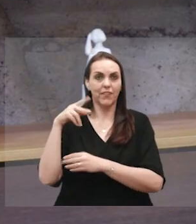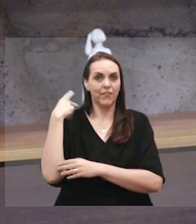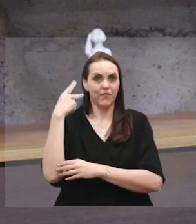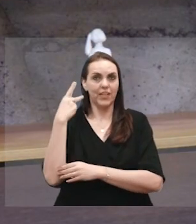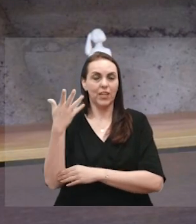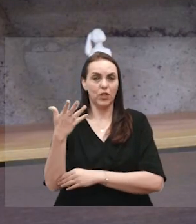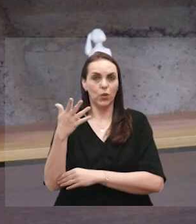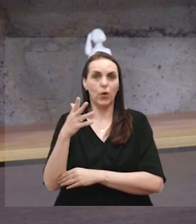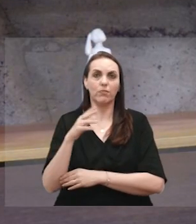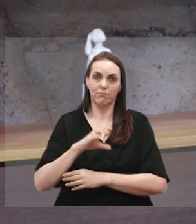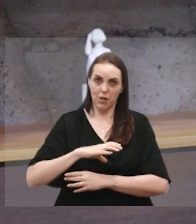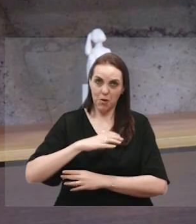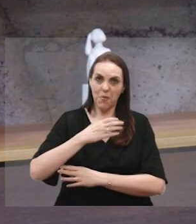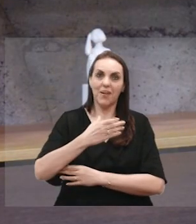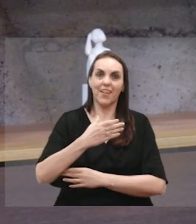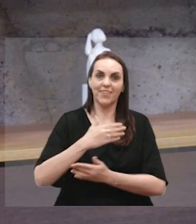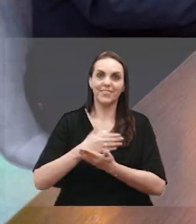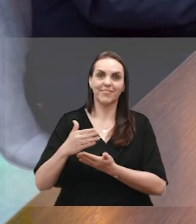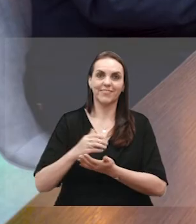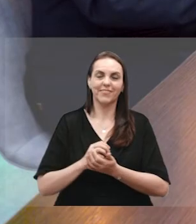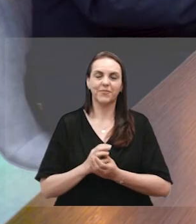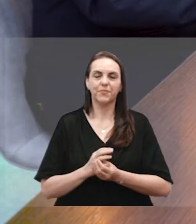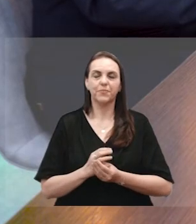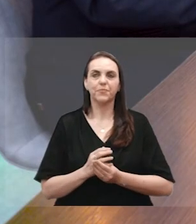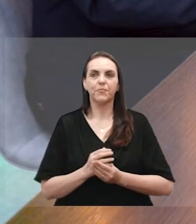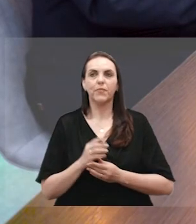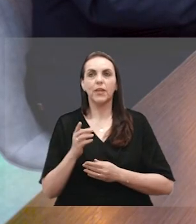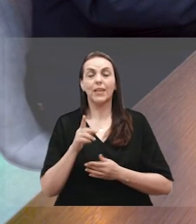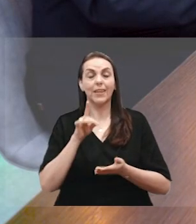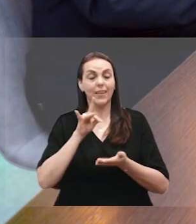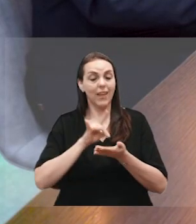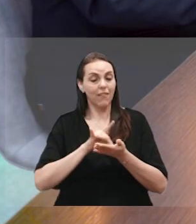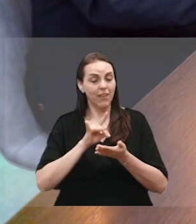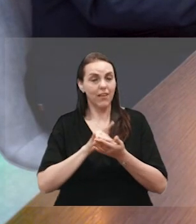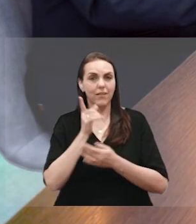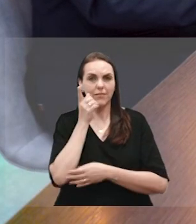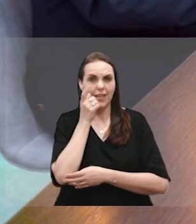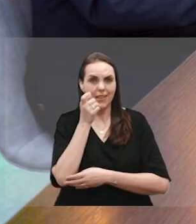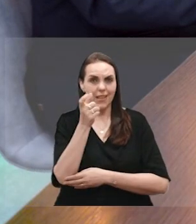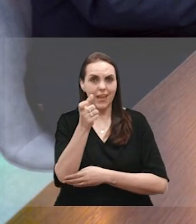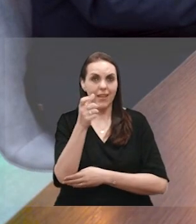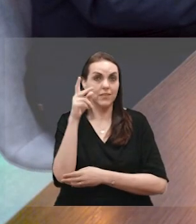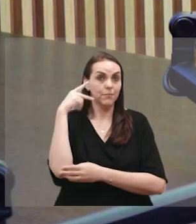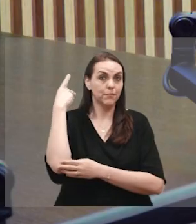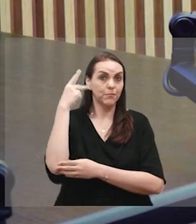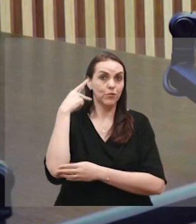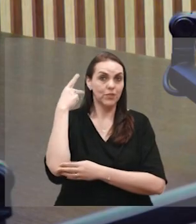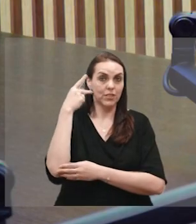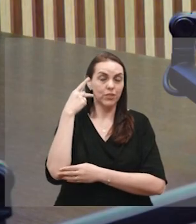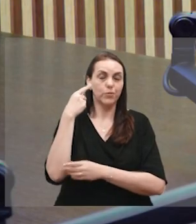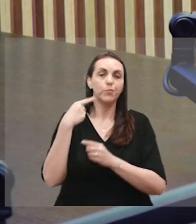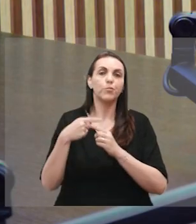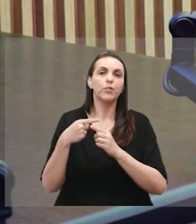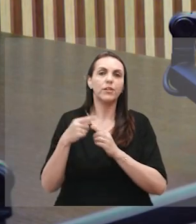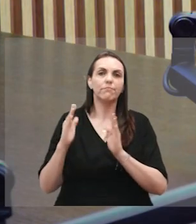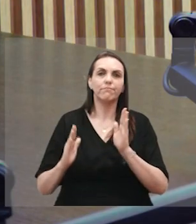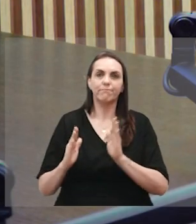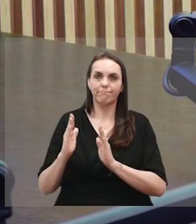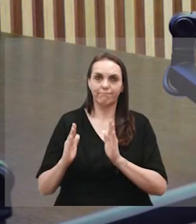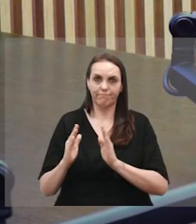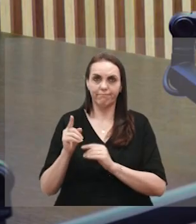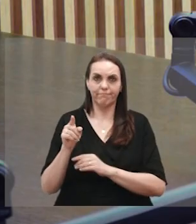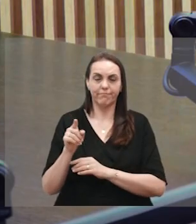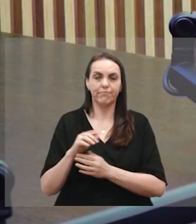a concorrer e depois se eleger. Uhum. Na verdade, a gente começou a se interessar, eu comecei a me interessar por política, porque na época